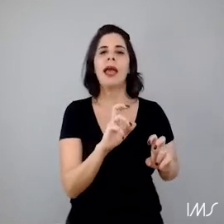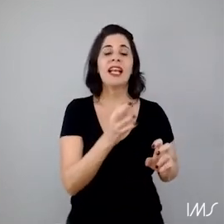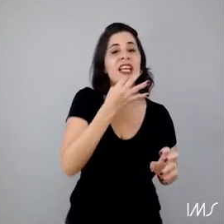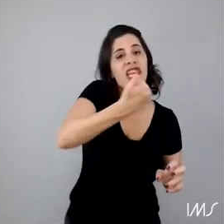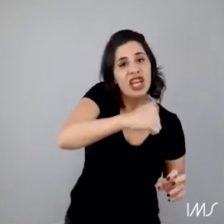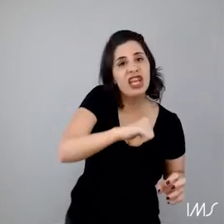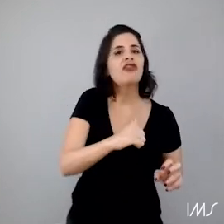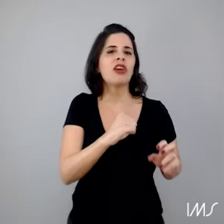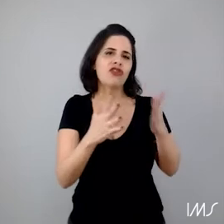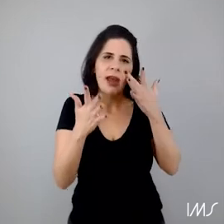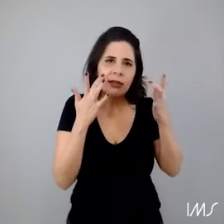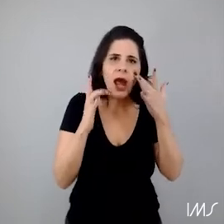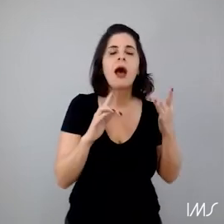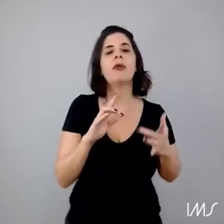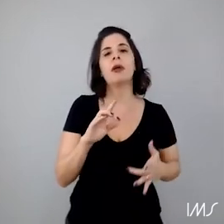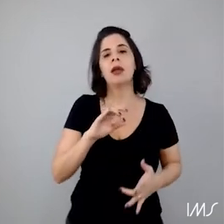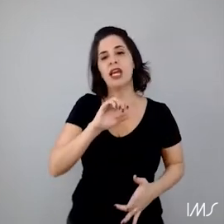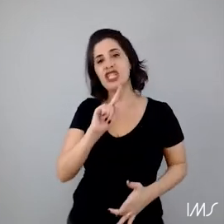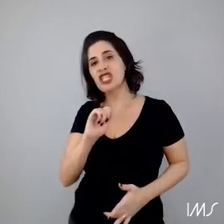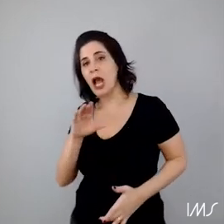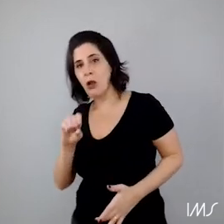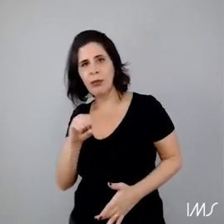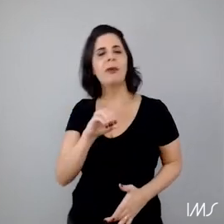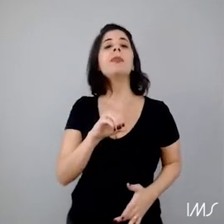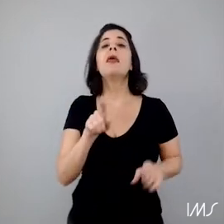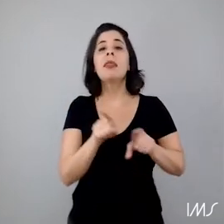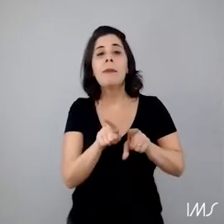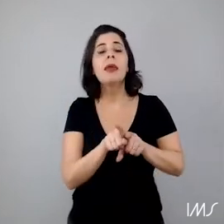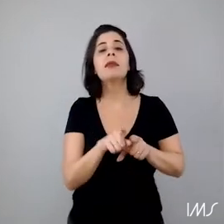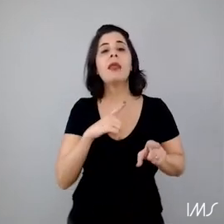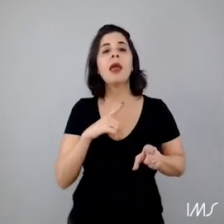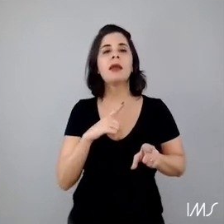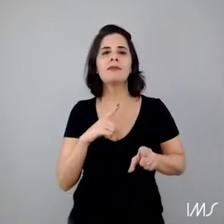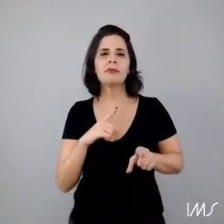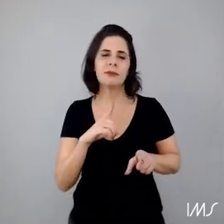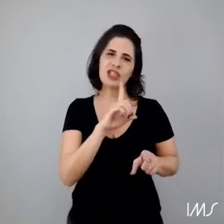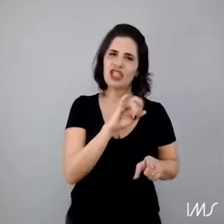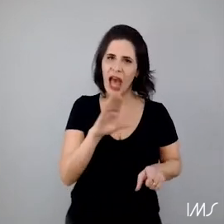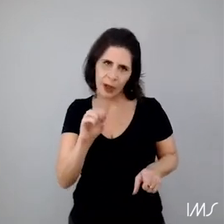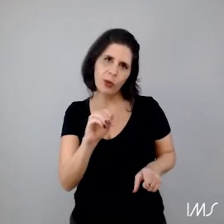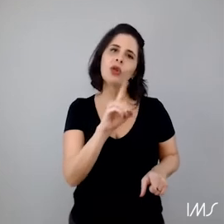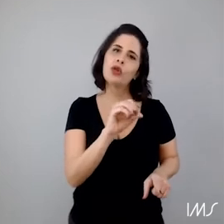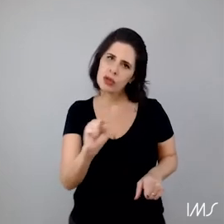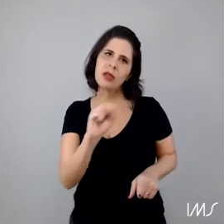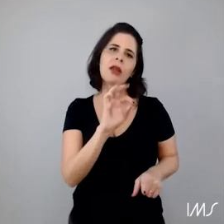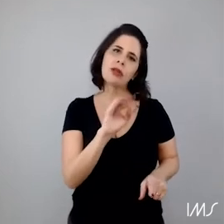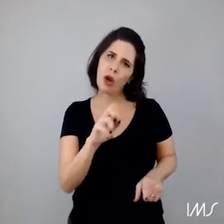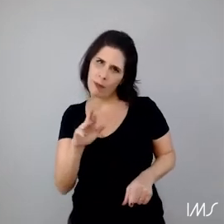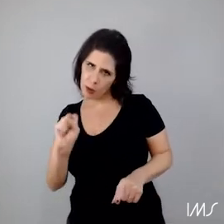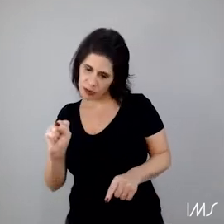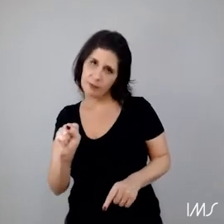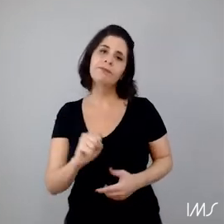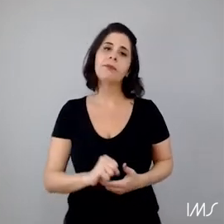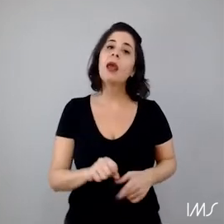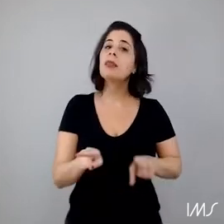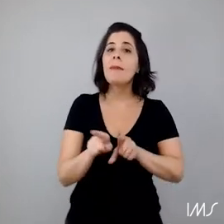no Brasil, visto por Ruggero Giacomi, O Barítono nos Trópicos, sobre o diário de Giuseppe Banfi, A